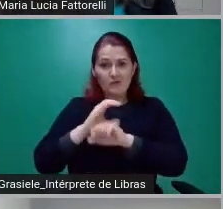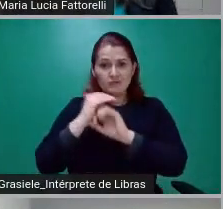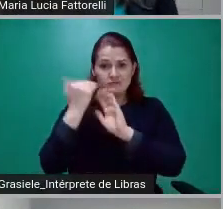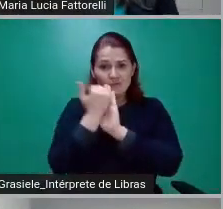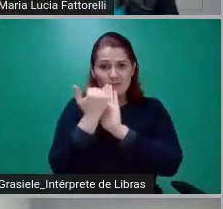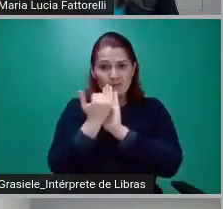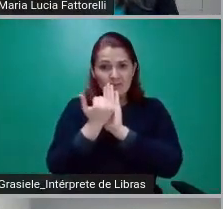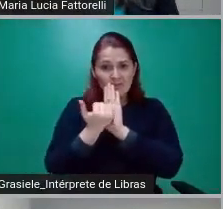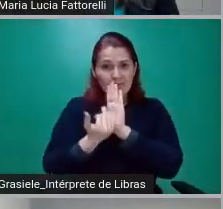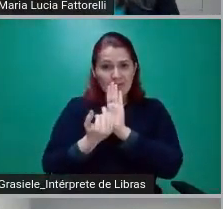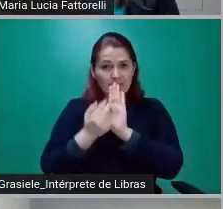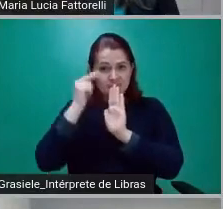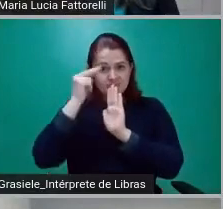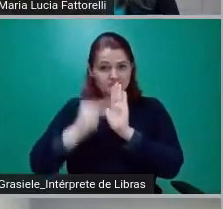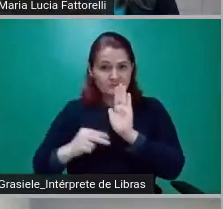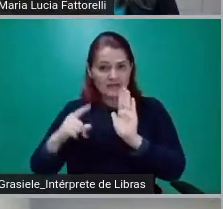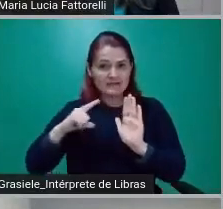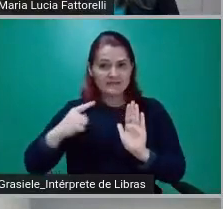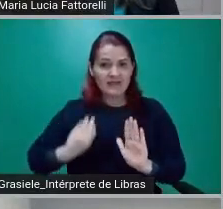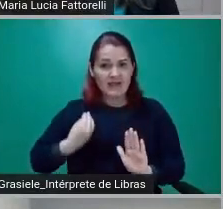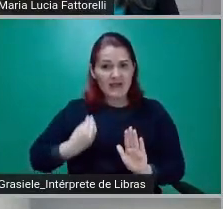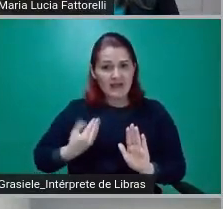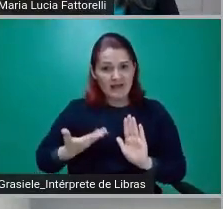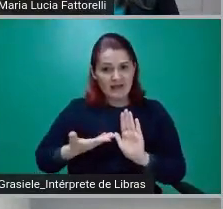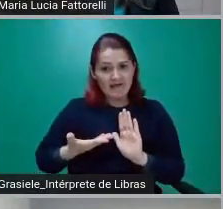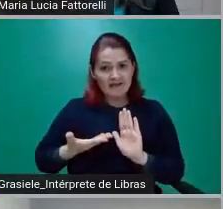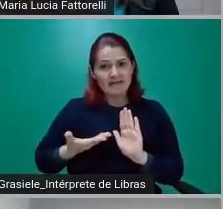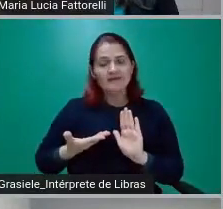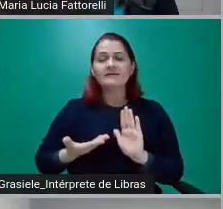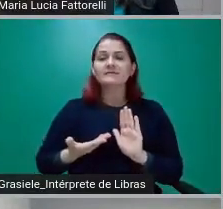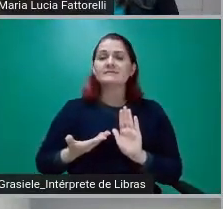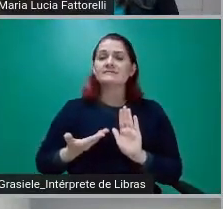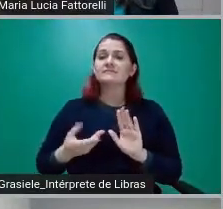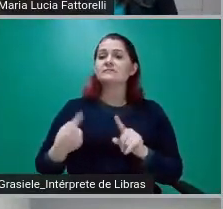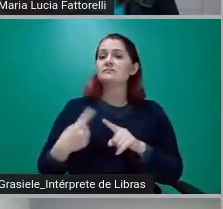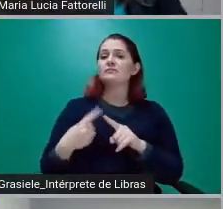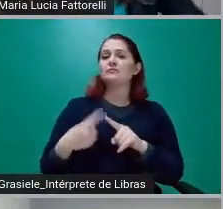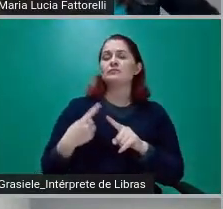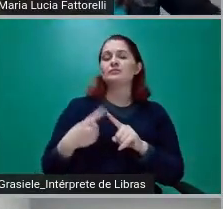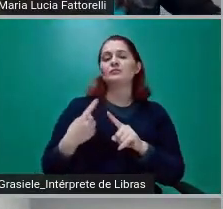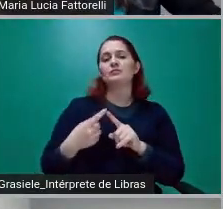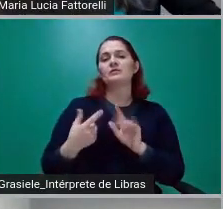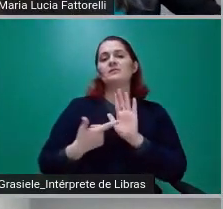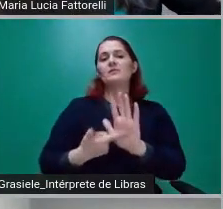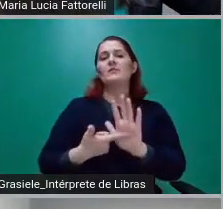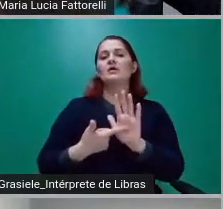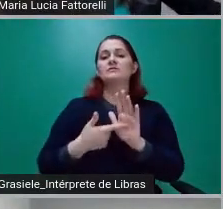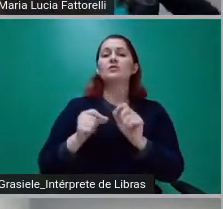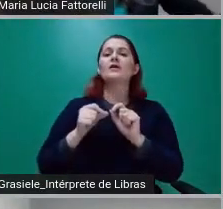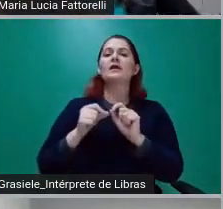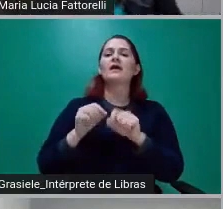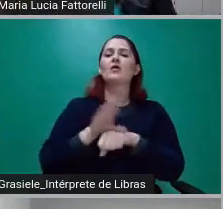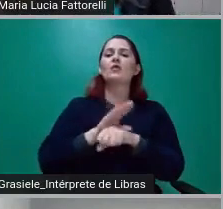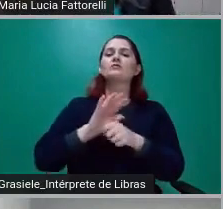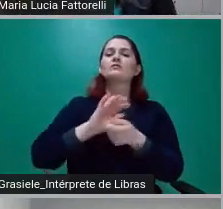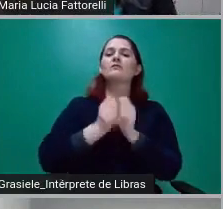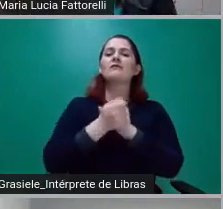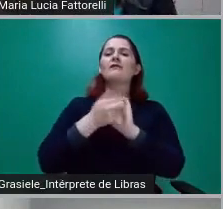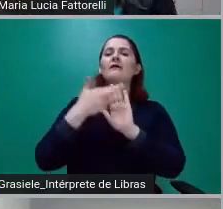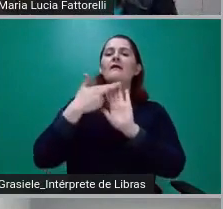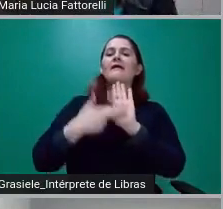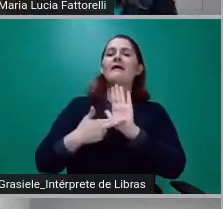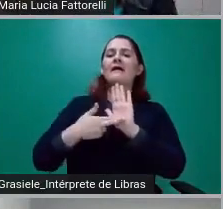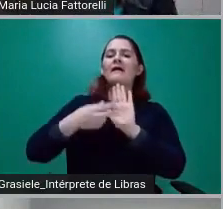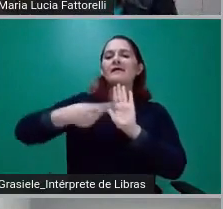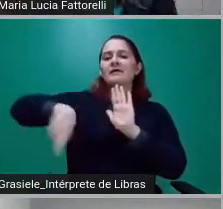humanista, juridiciza, constitucionaliza, converte em norma estes